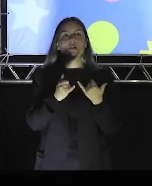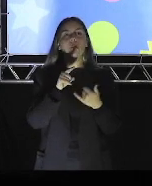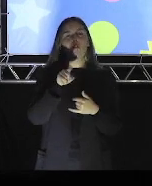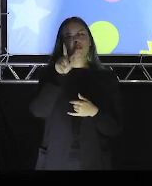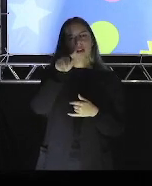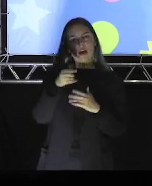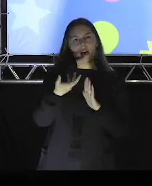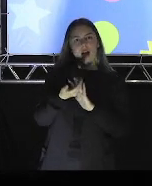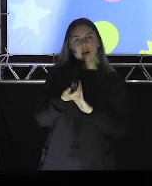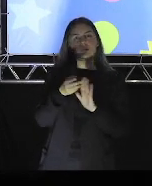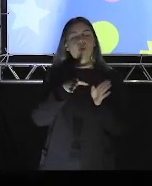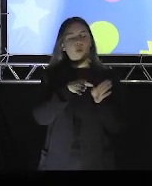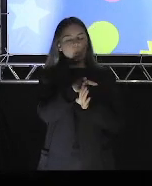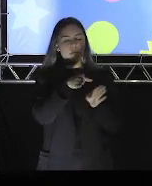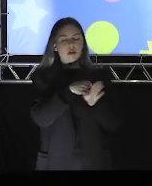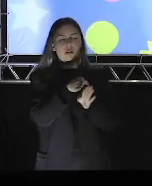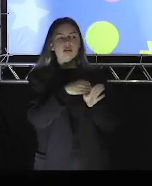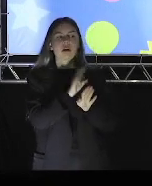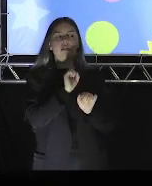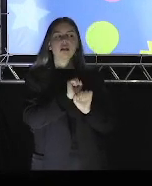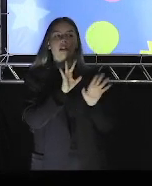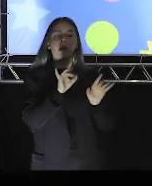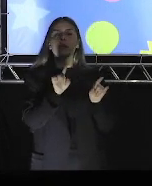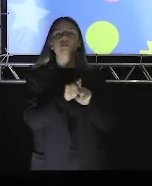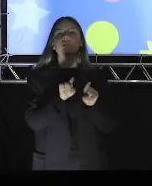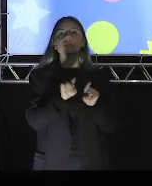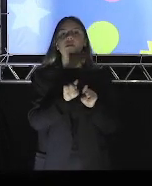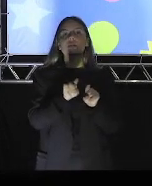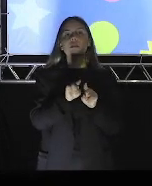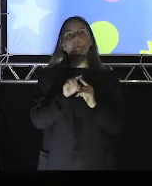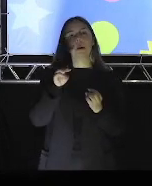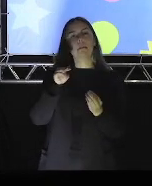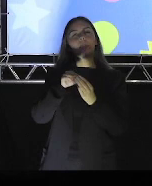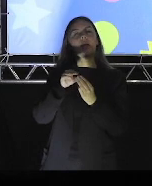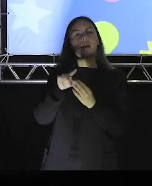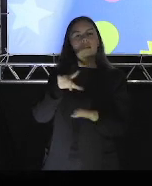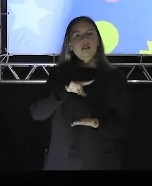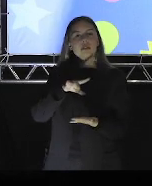ágil, orientado, né, a metas,